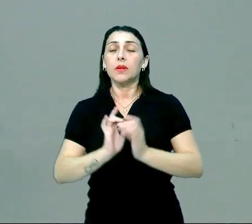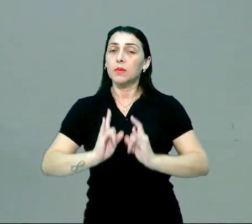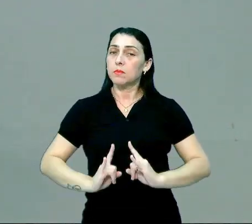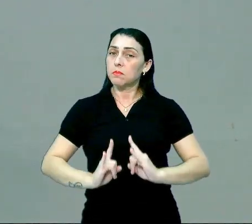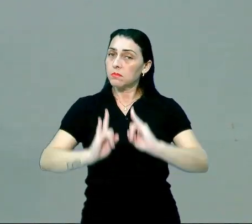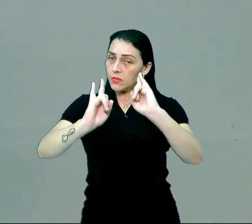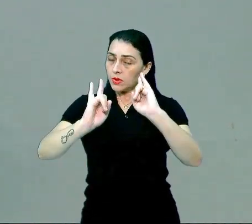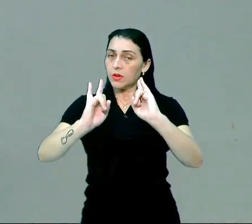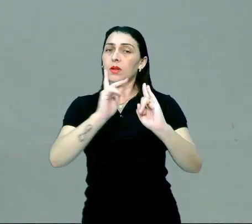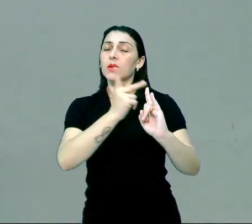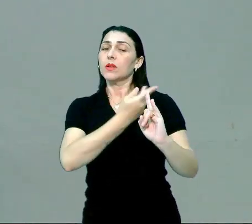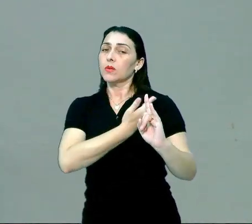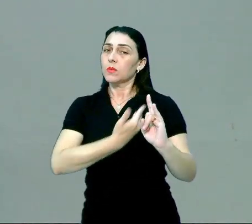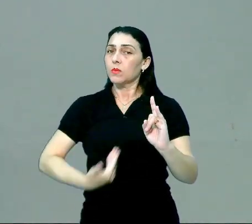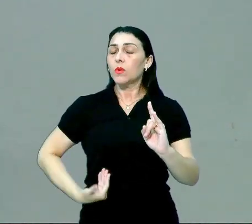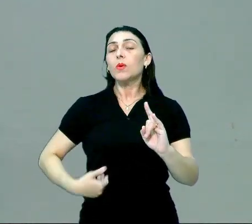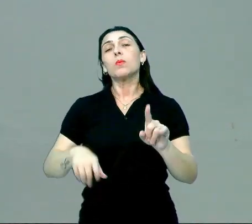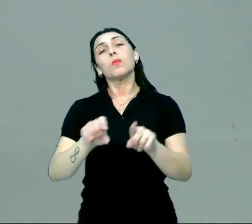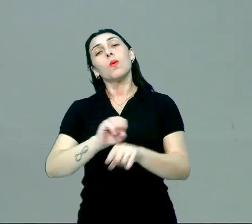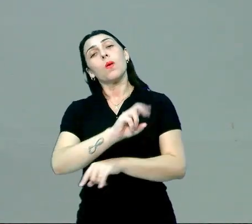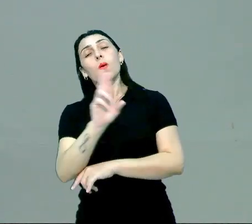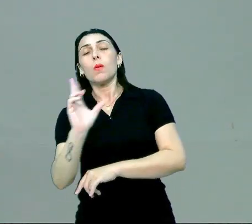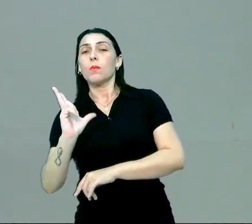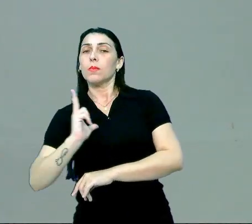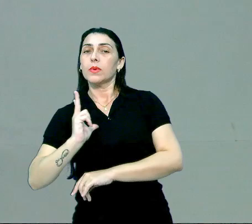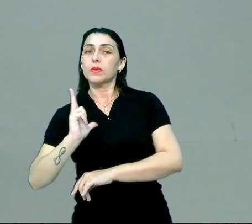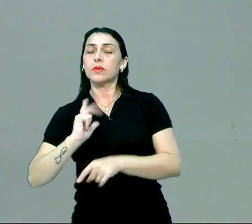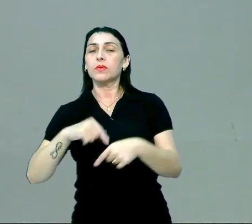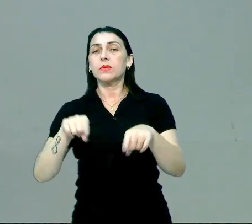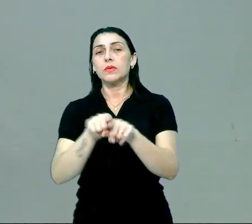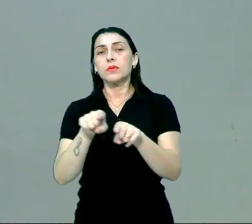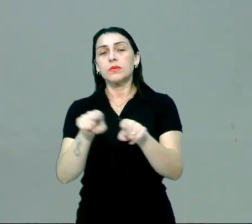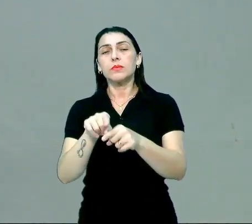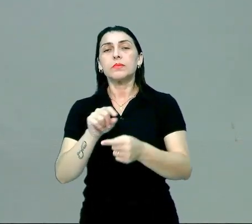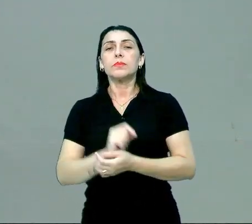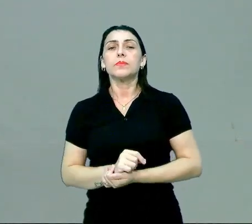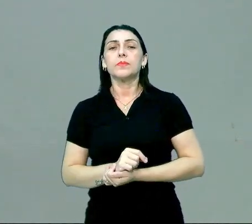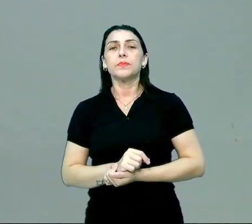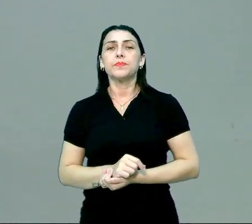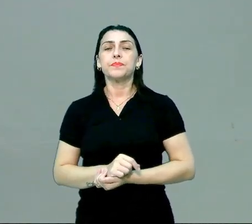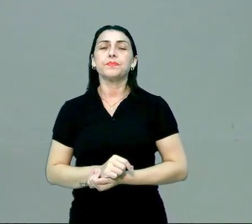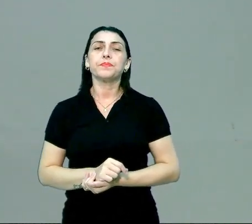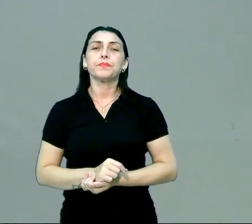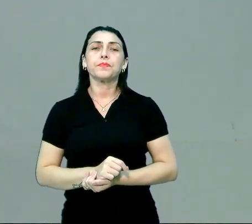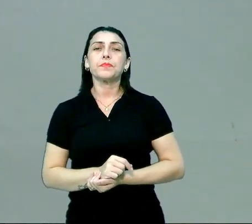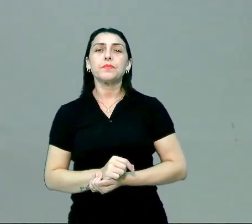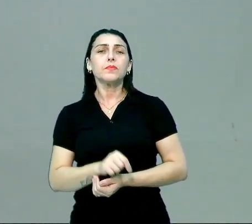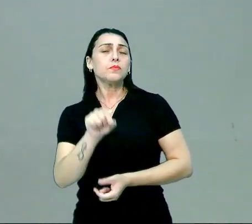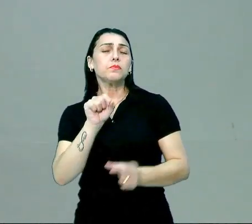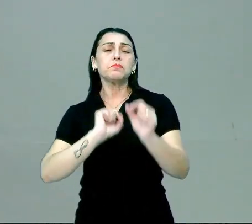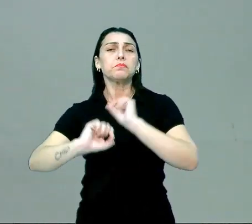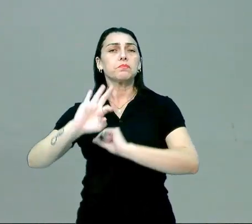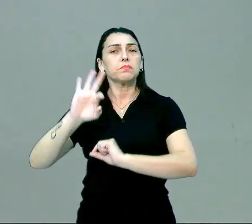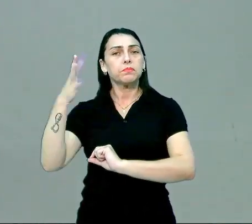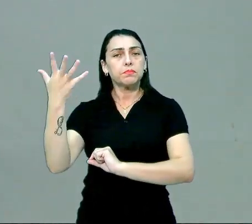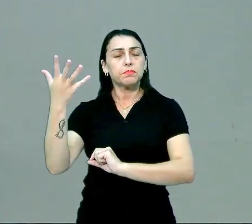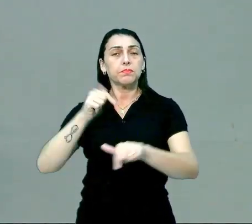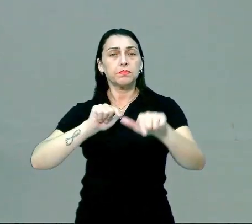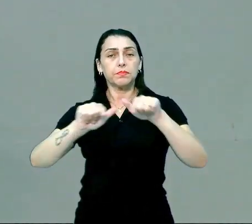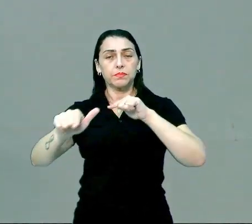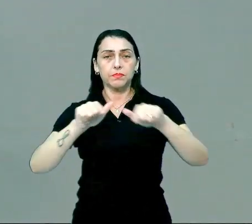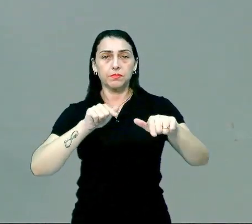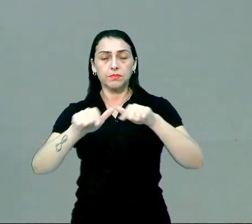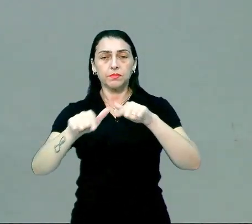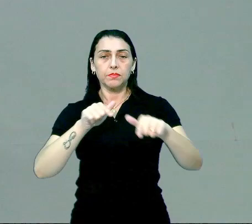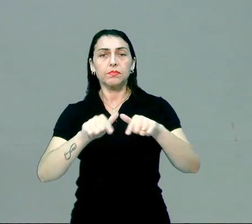prédios públicos ou até mesmo em prédios particulares, privados. E aí o que é que acontece? O